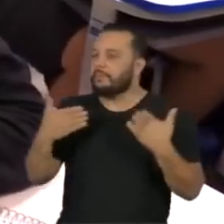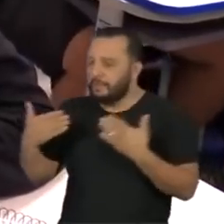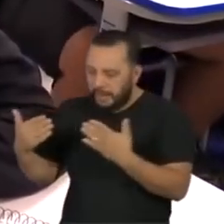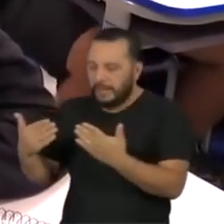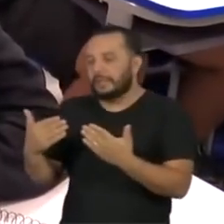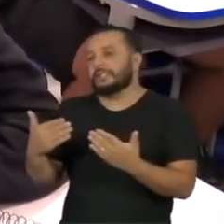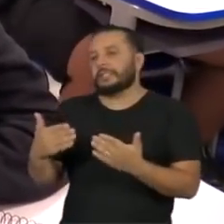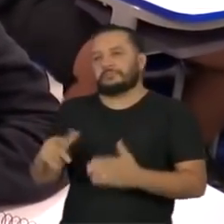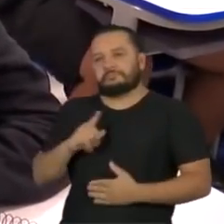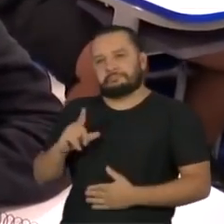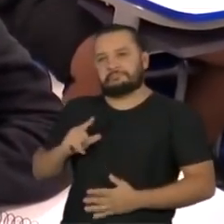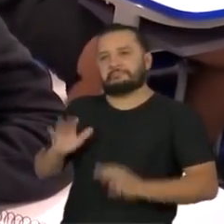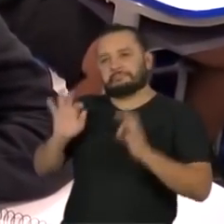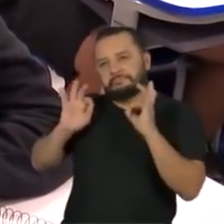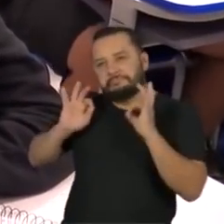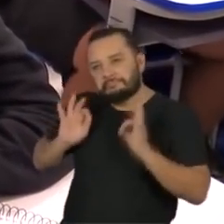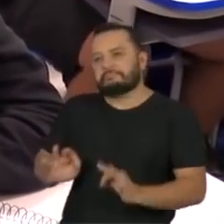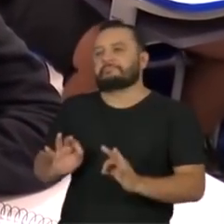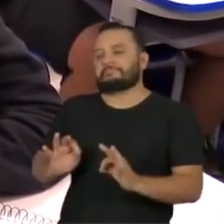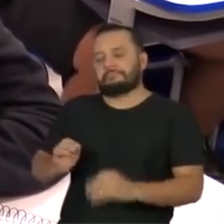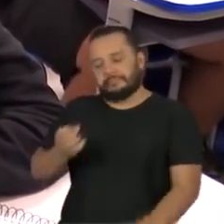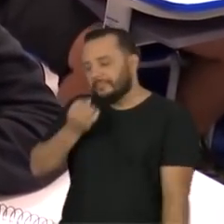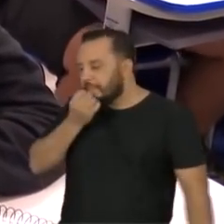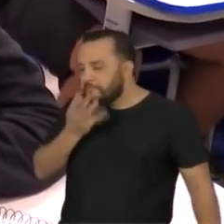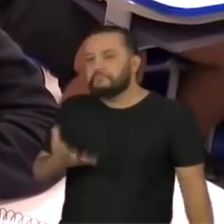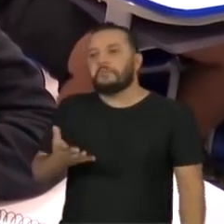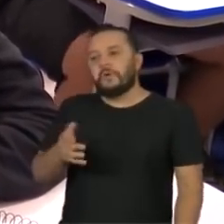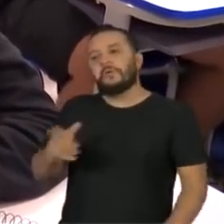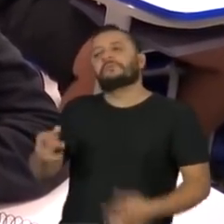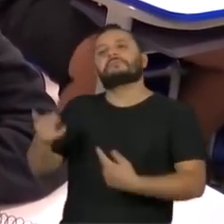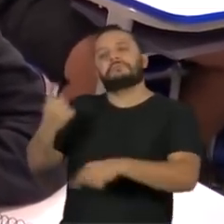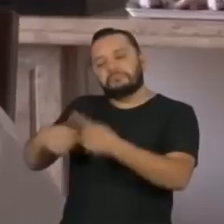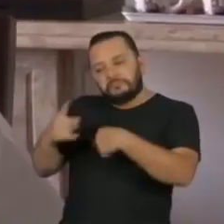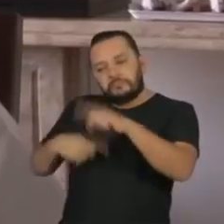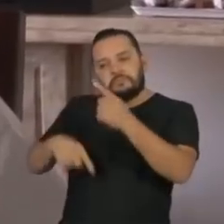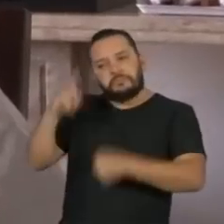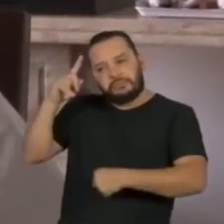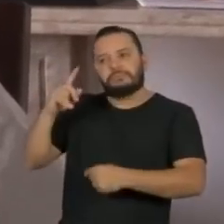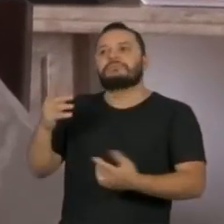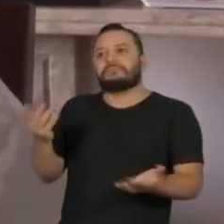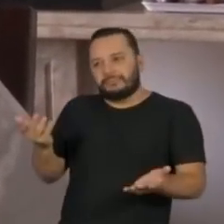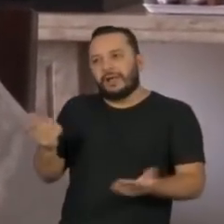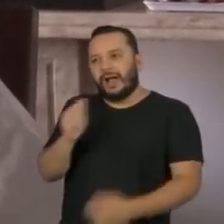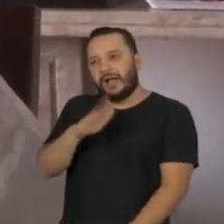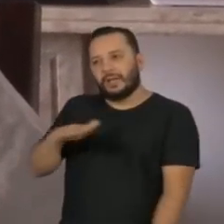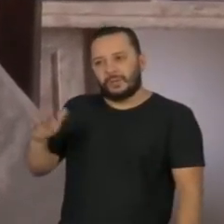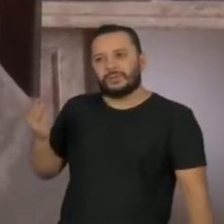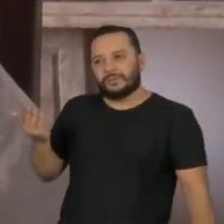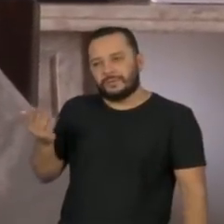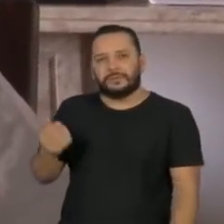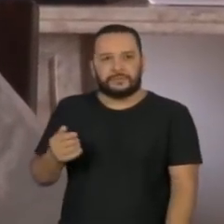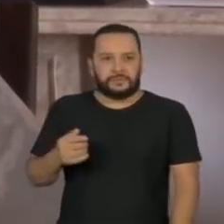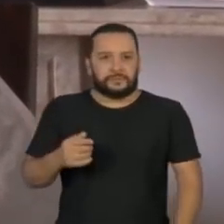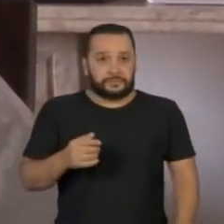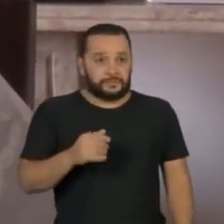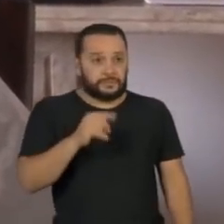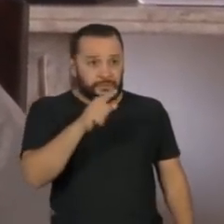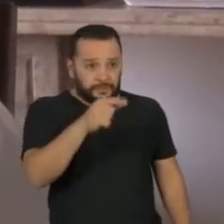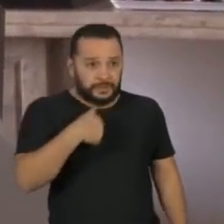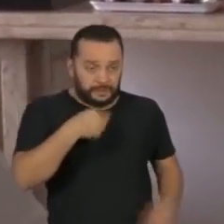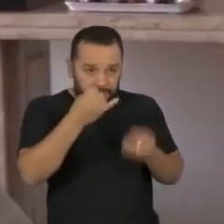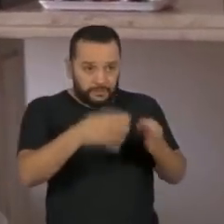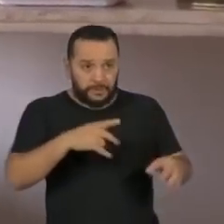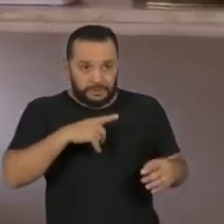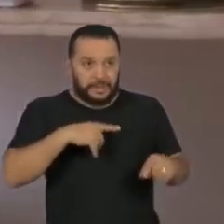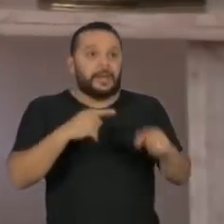certeza é muito benéfico para o desenvolvimento desse aluno. E você bem falou sobre a crítica, mas tem que ter espaço para